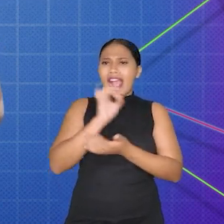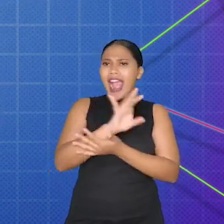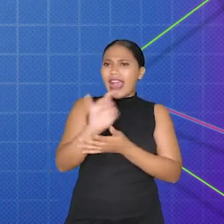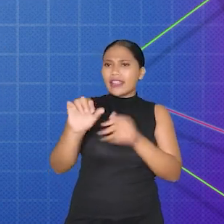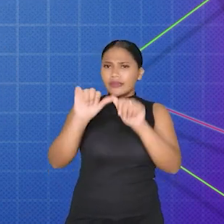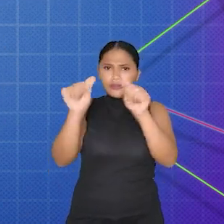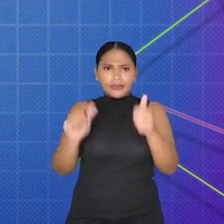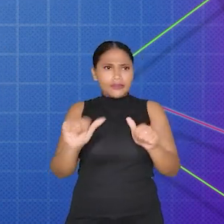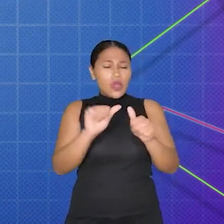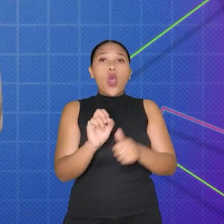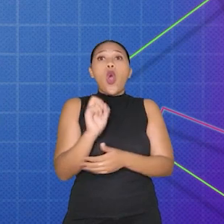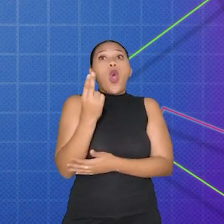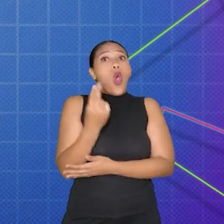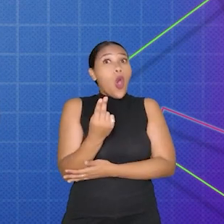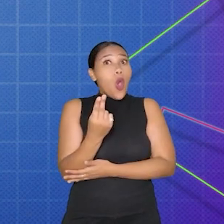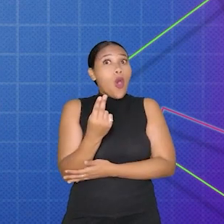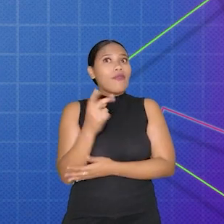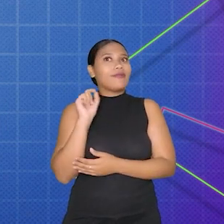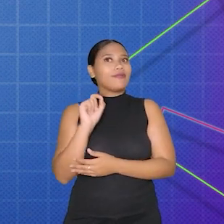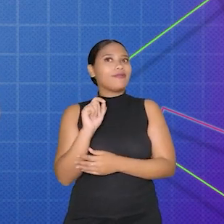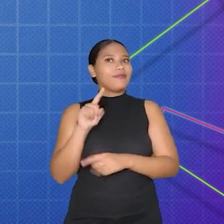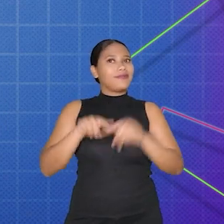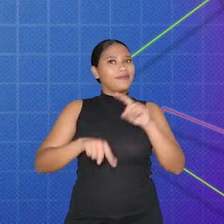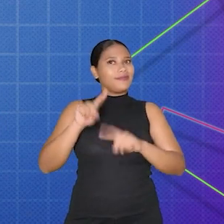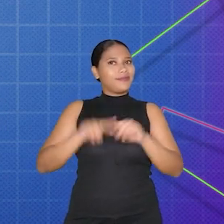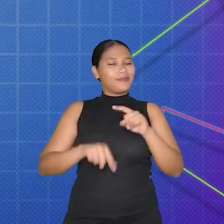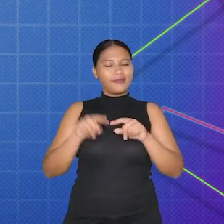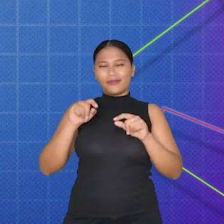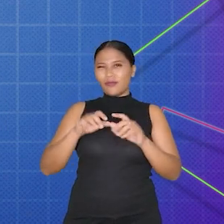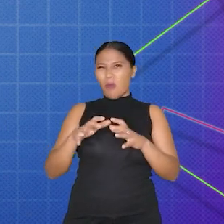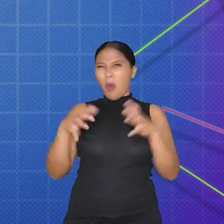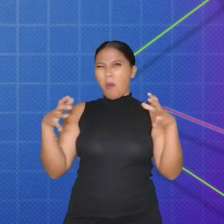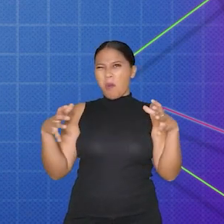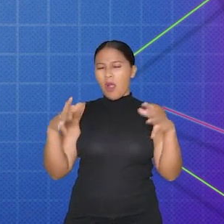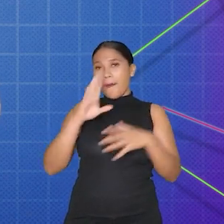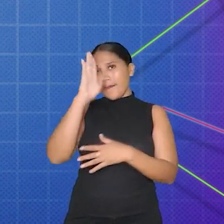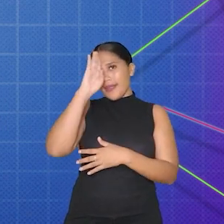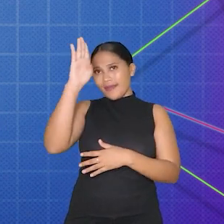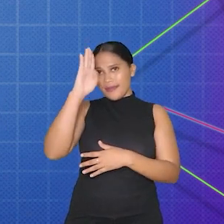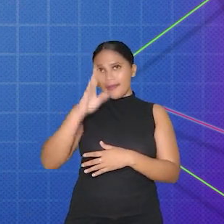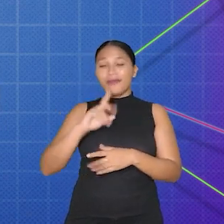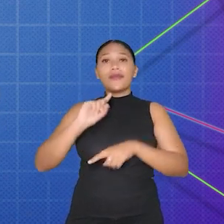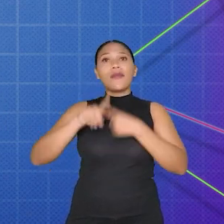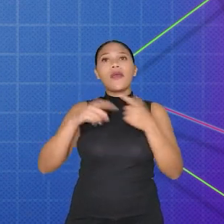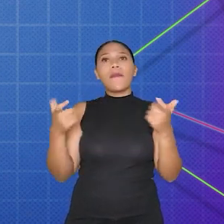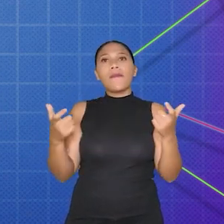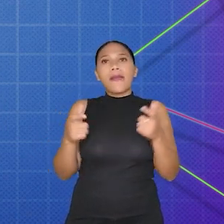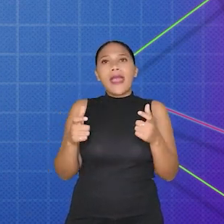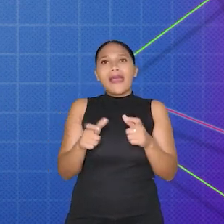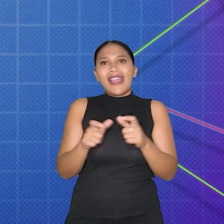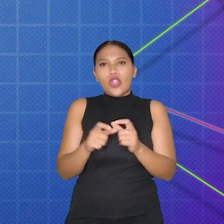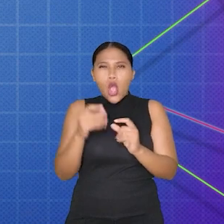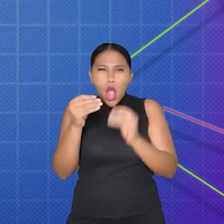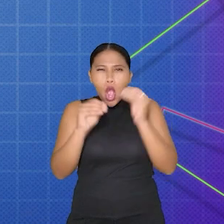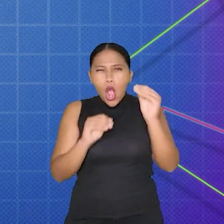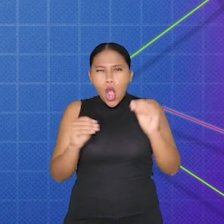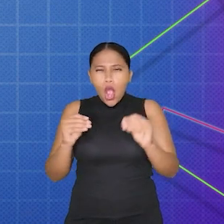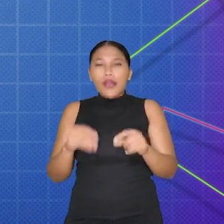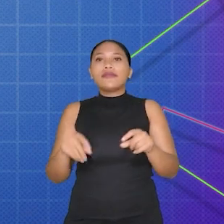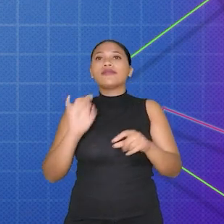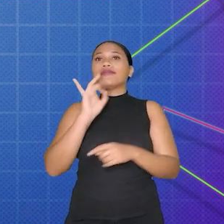para cada forma ou objeto. Comece desenhando as formas maiores primeiro e, em seguida, adicione detalhes